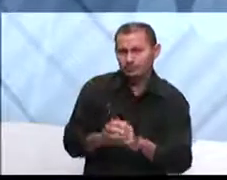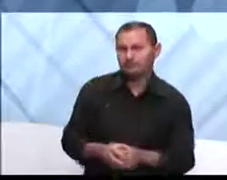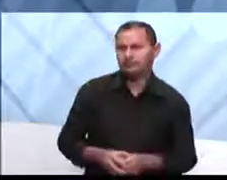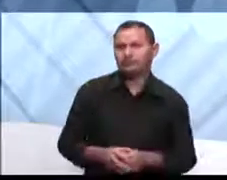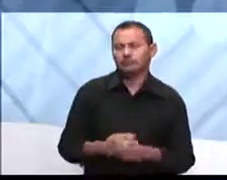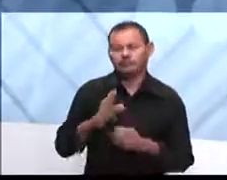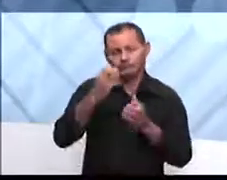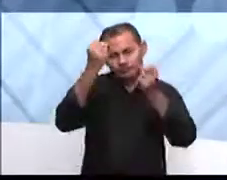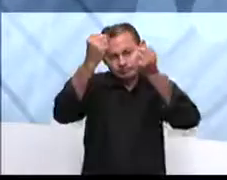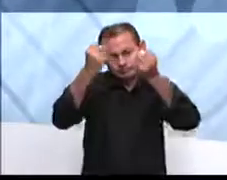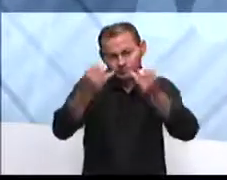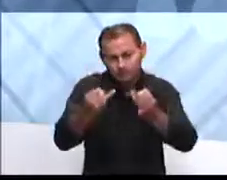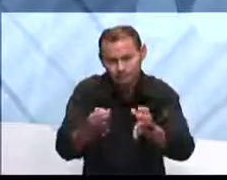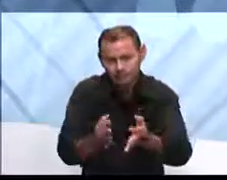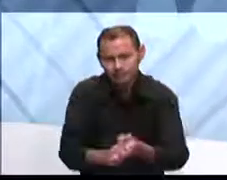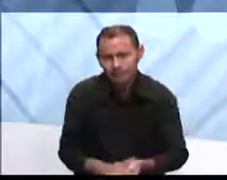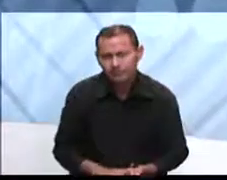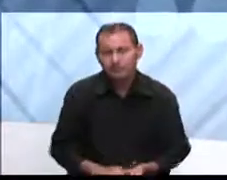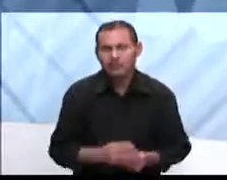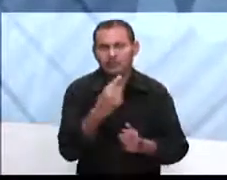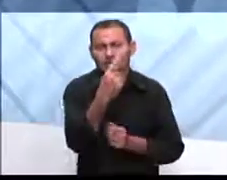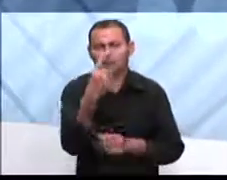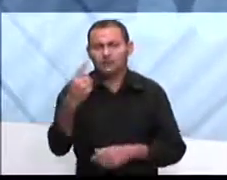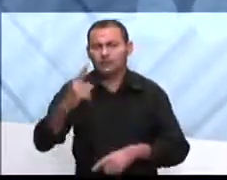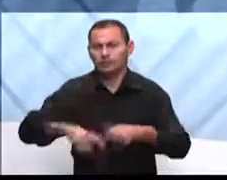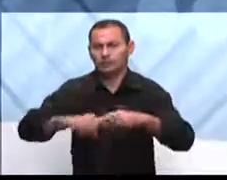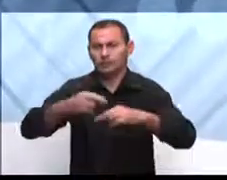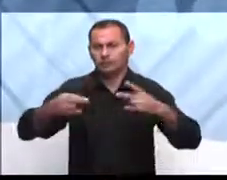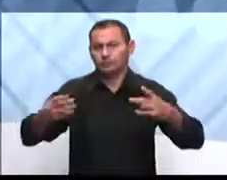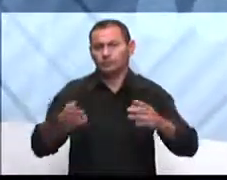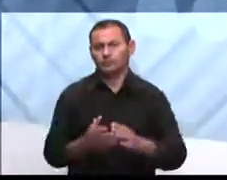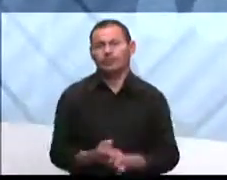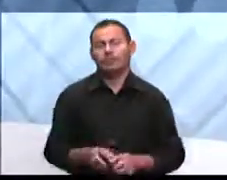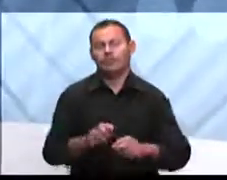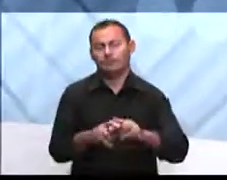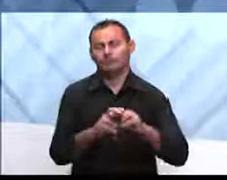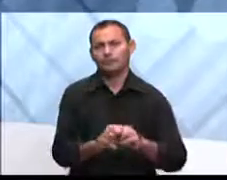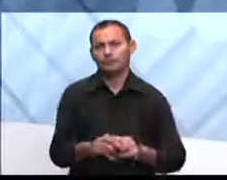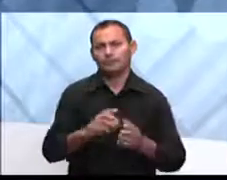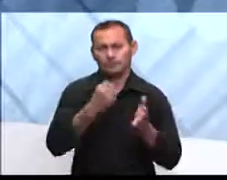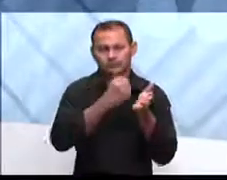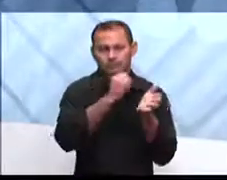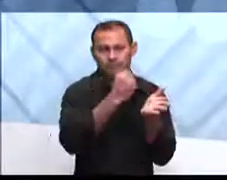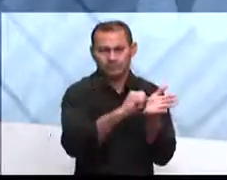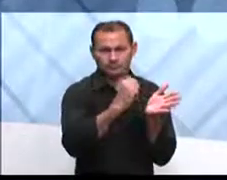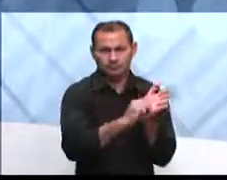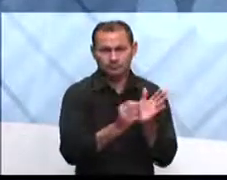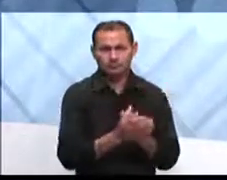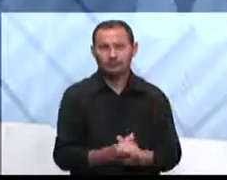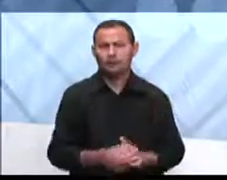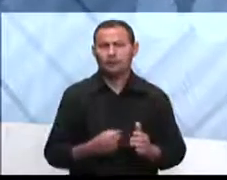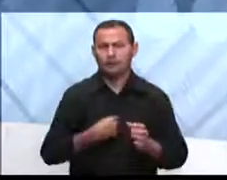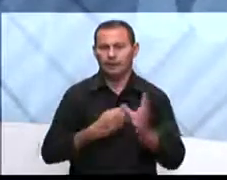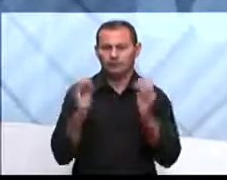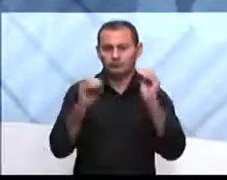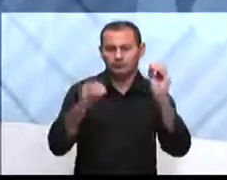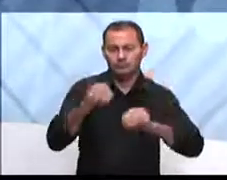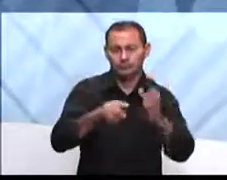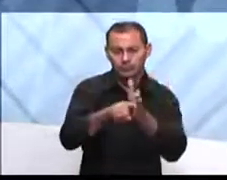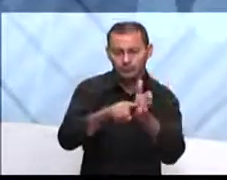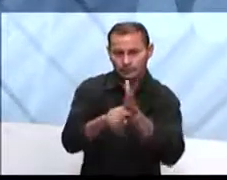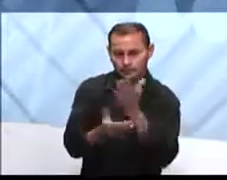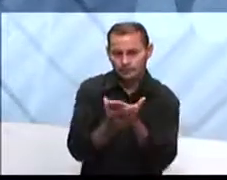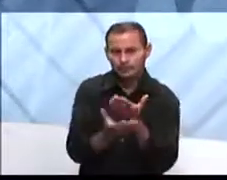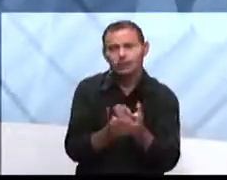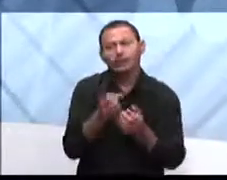a descrição de cada produto. Então, através dessa descrição, eu monto um questionário,